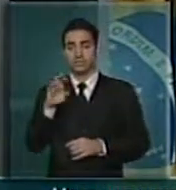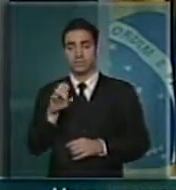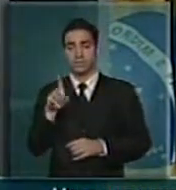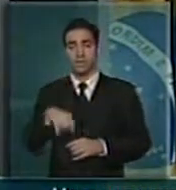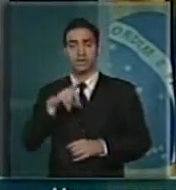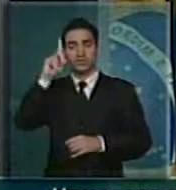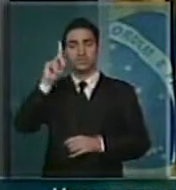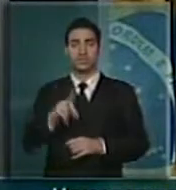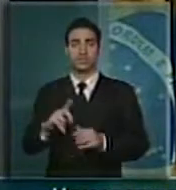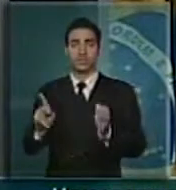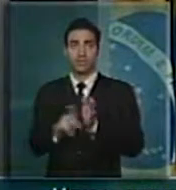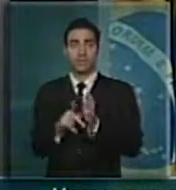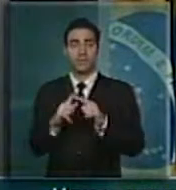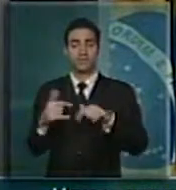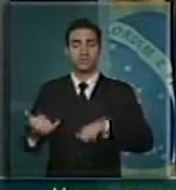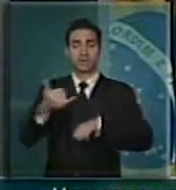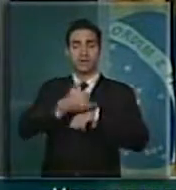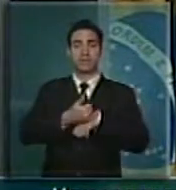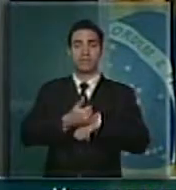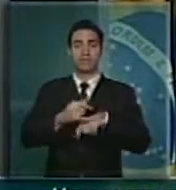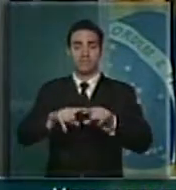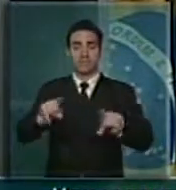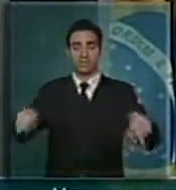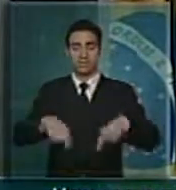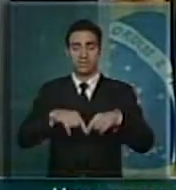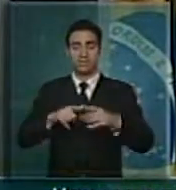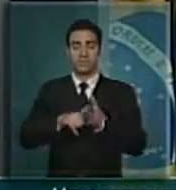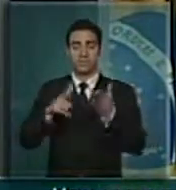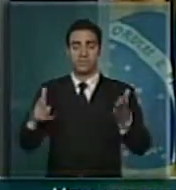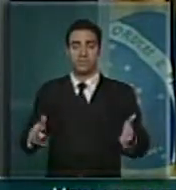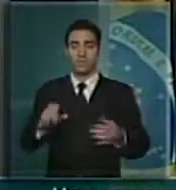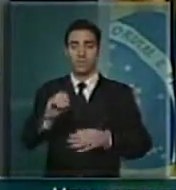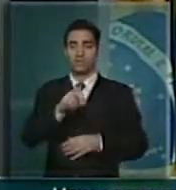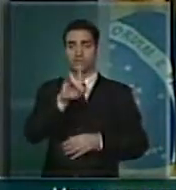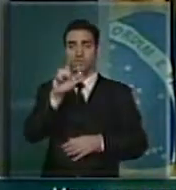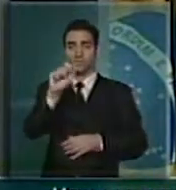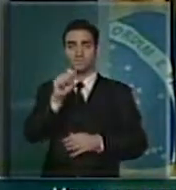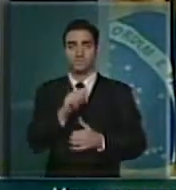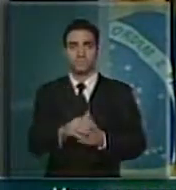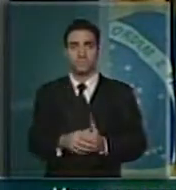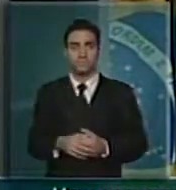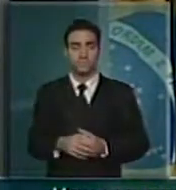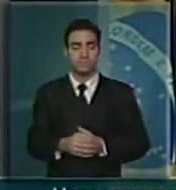da IGESA e chefe de redação do jornal O Dia. Eu,